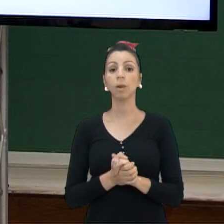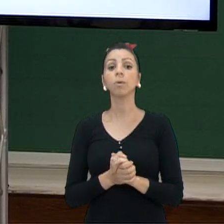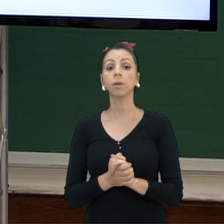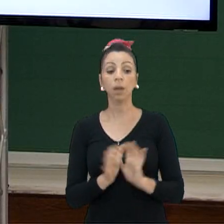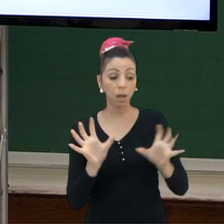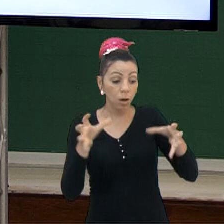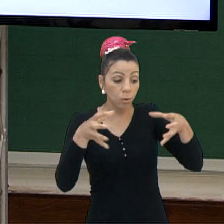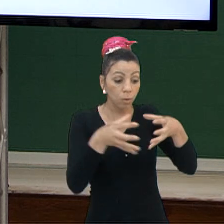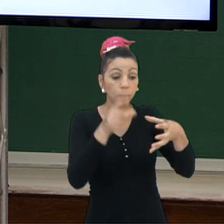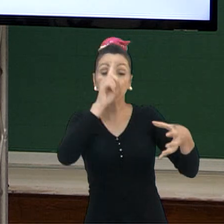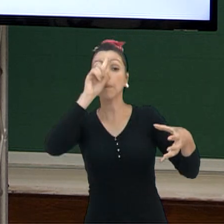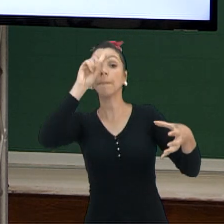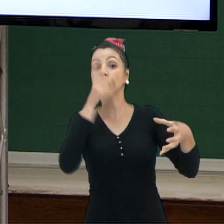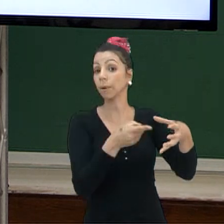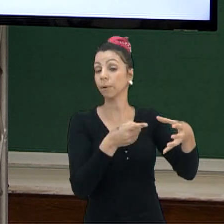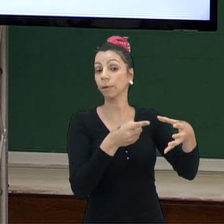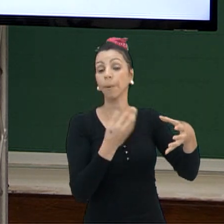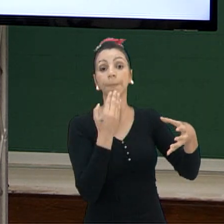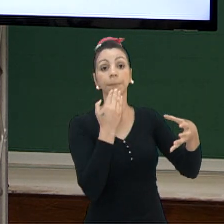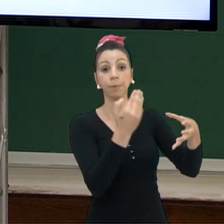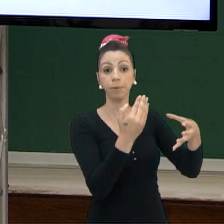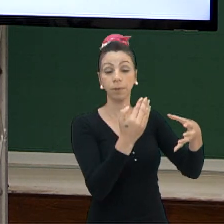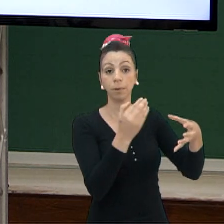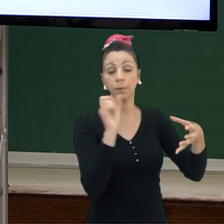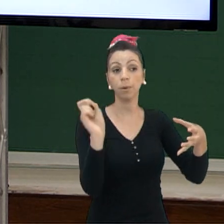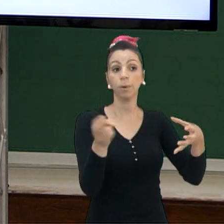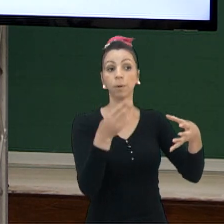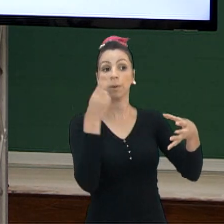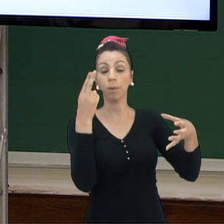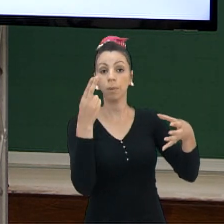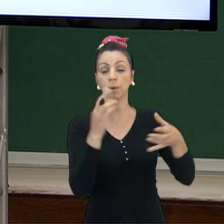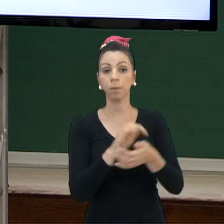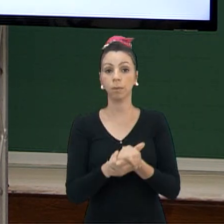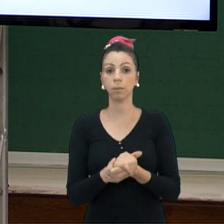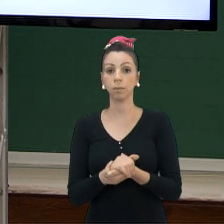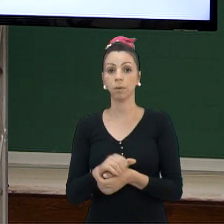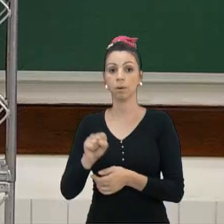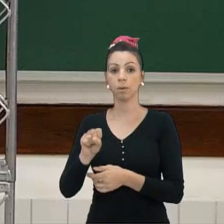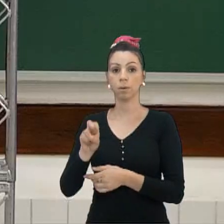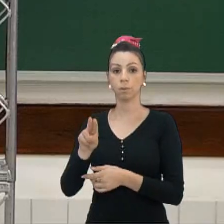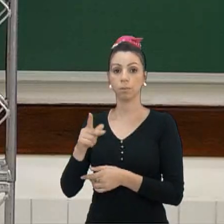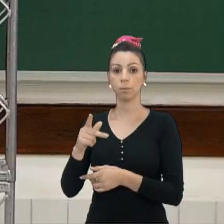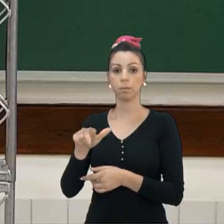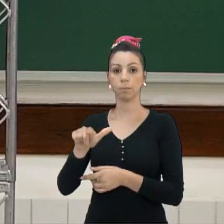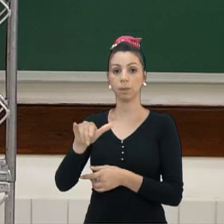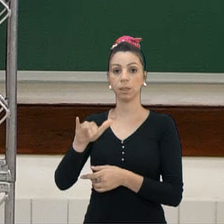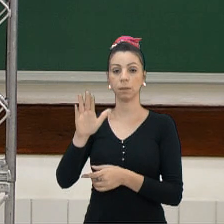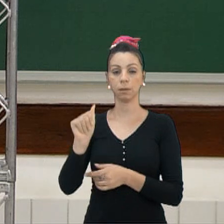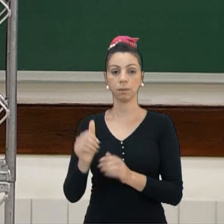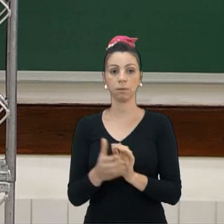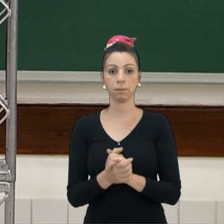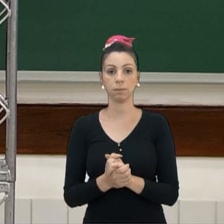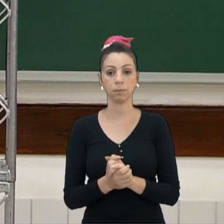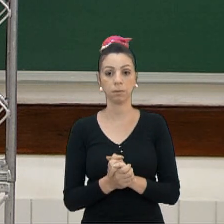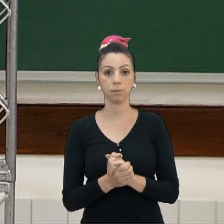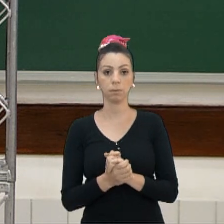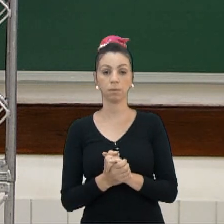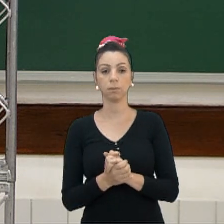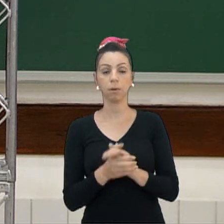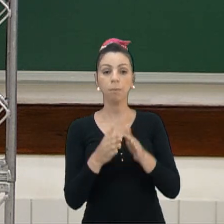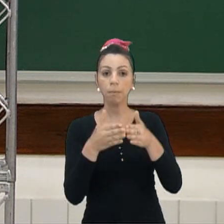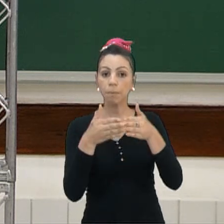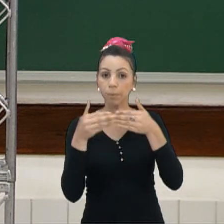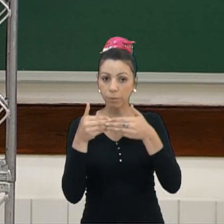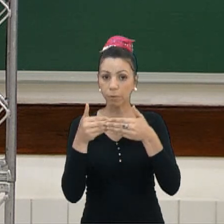que indica ordem, pedido ou súplica. Certo? Imperativo, ordem, pedido